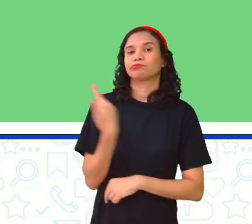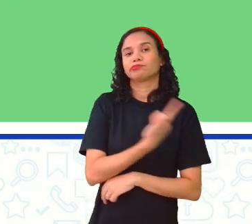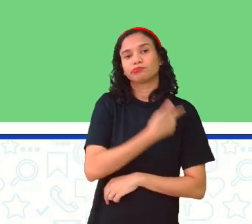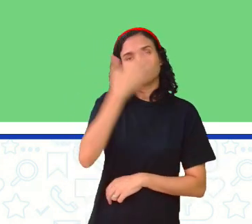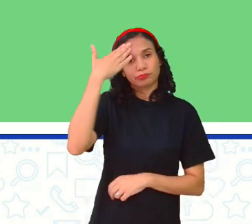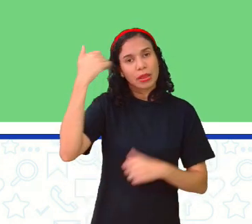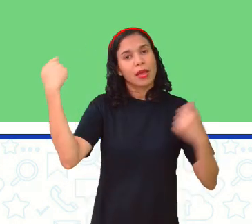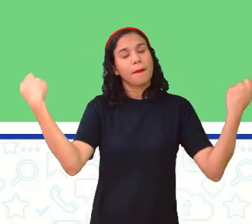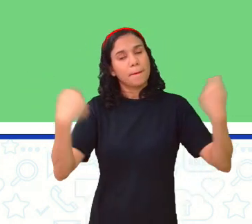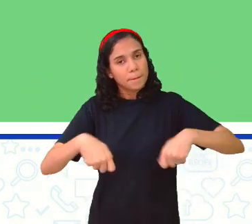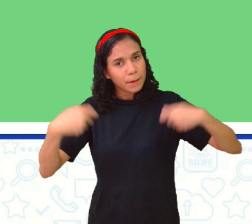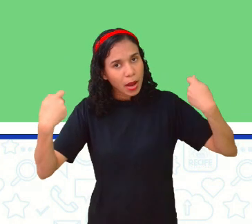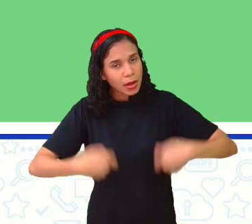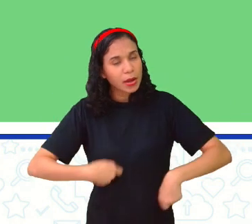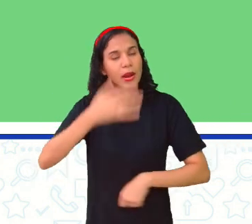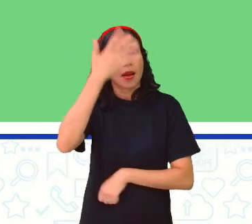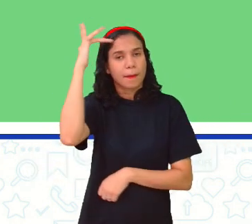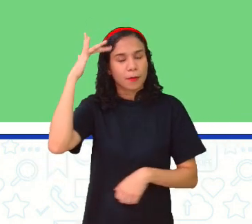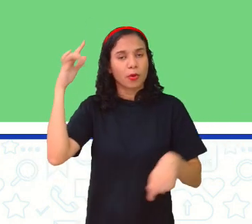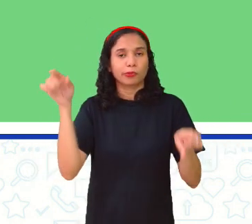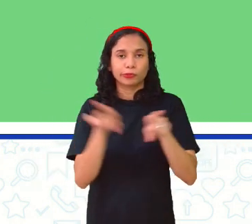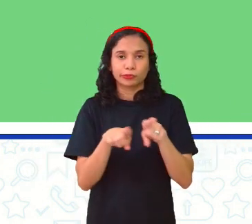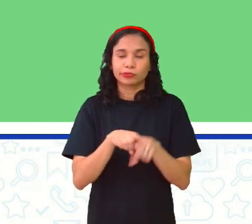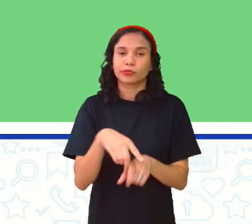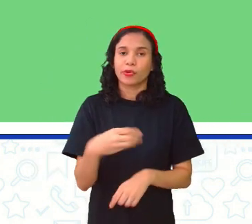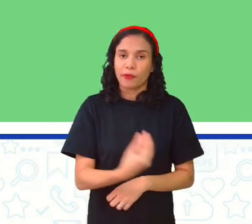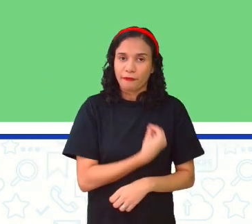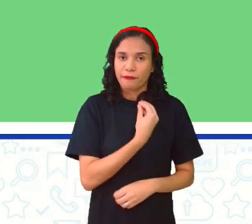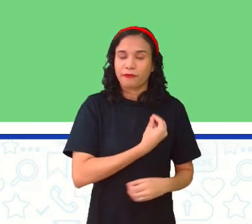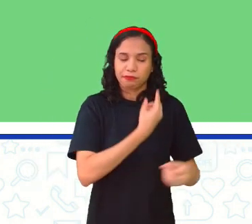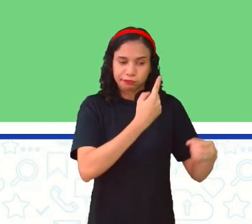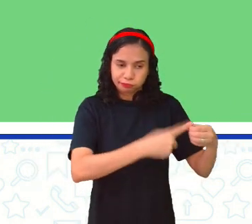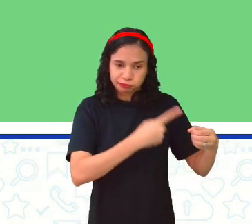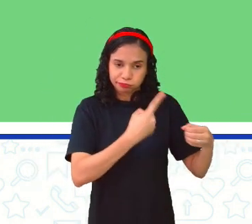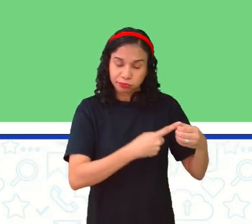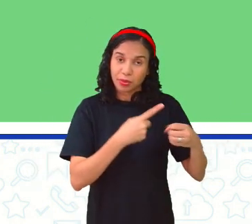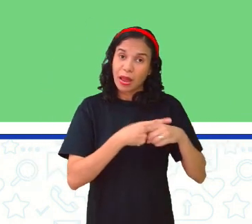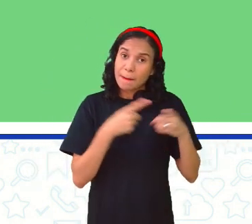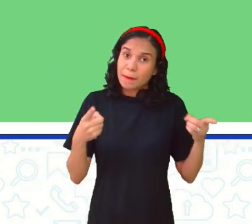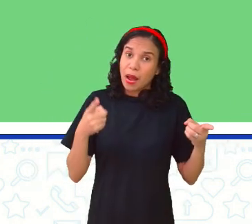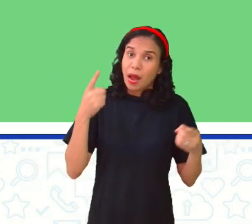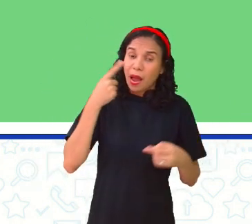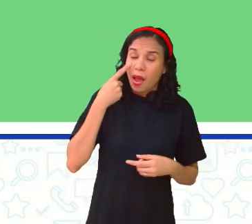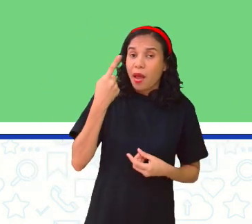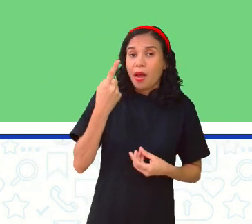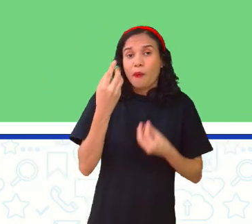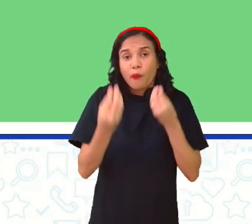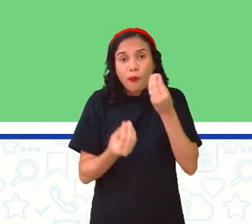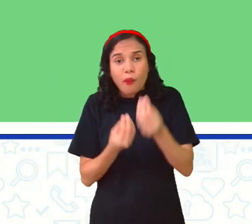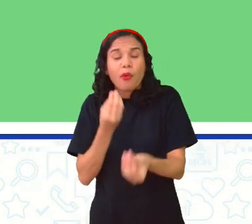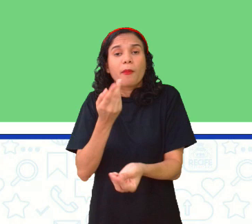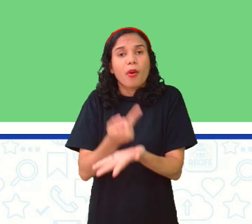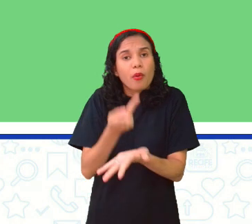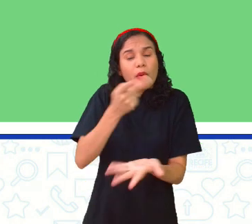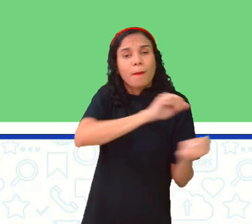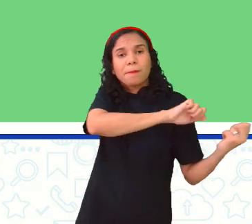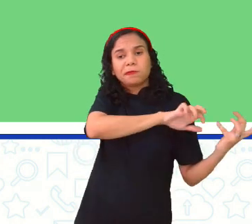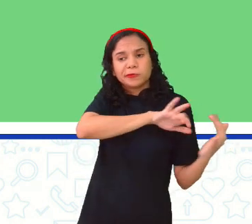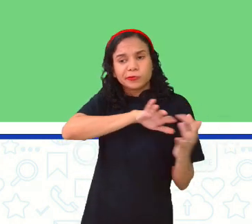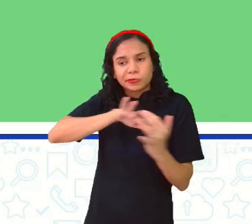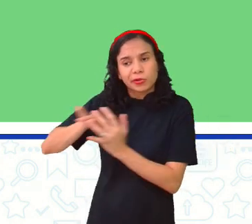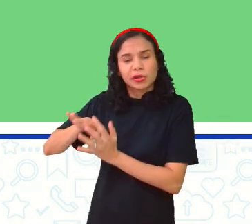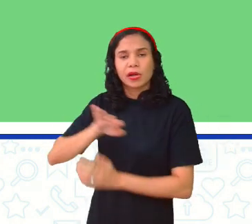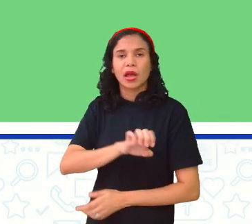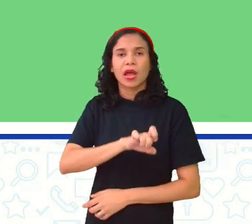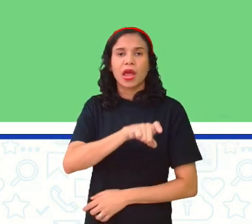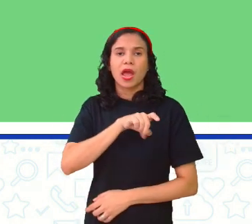é necessário de pessoas também que moram em áreas rurais. Mas isso aí fez com que acontecesse o êxodo rural e